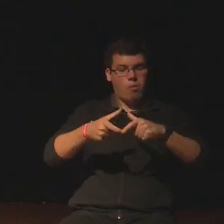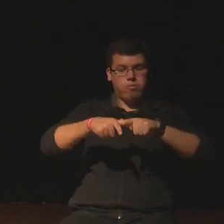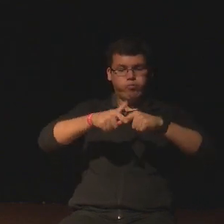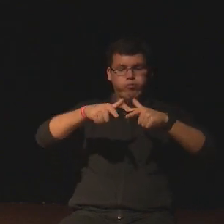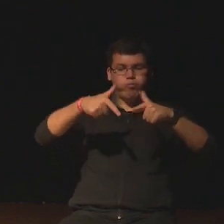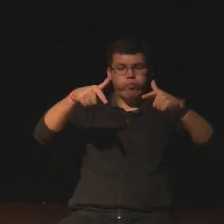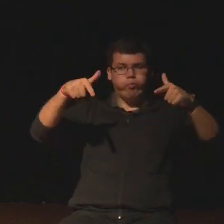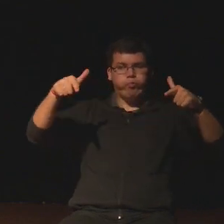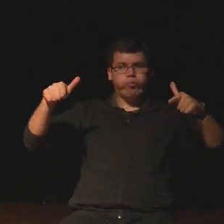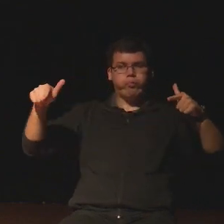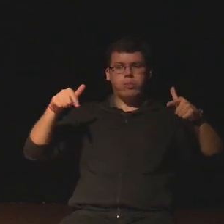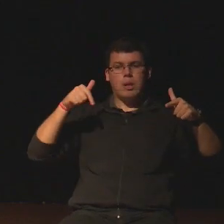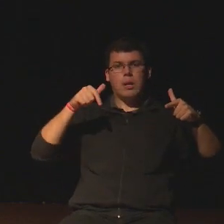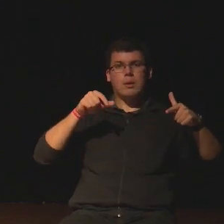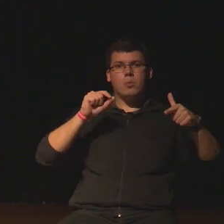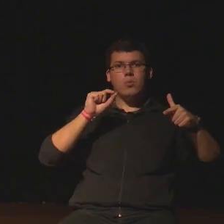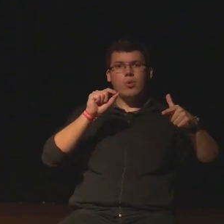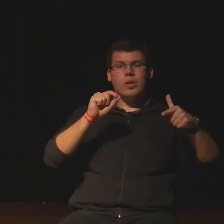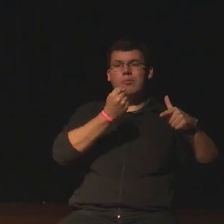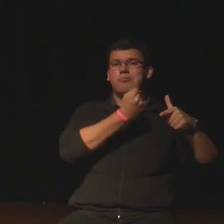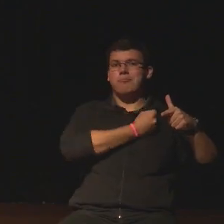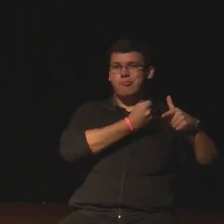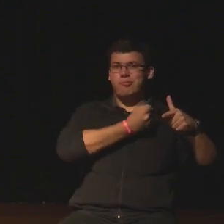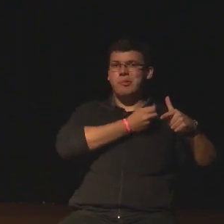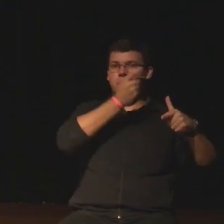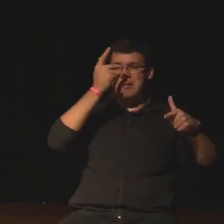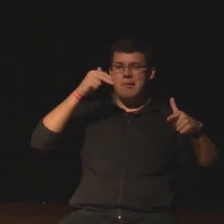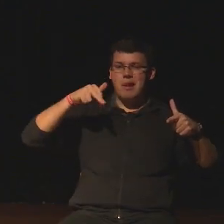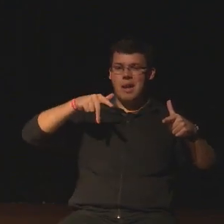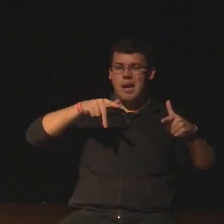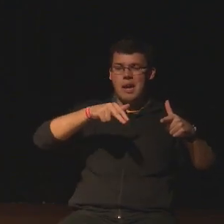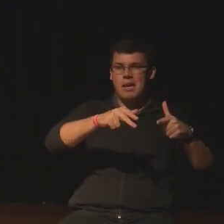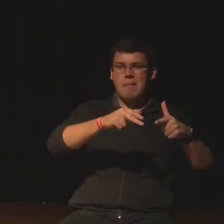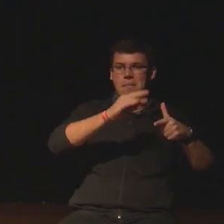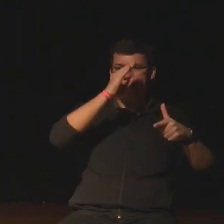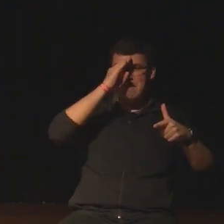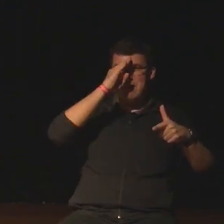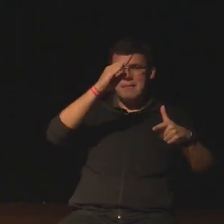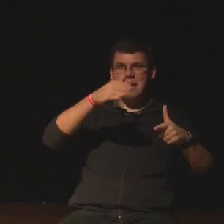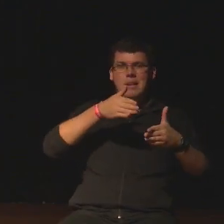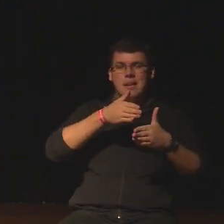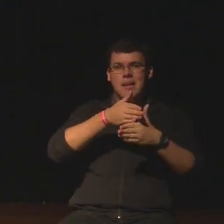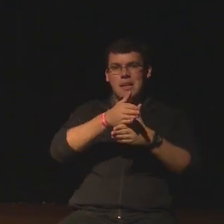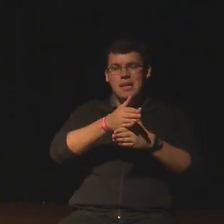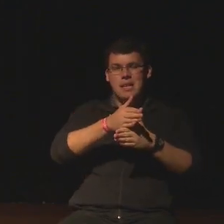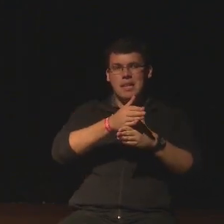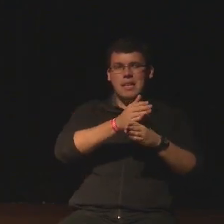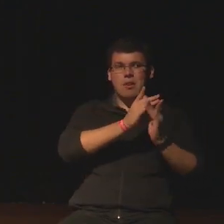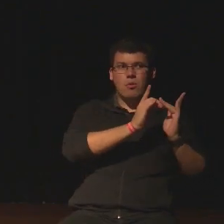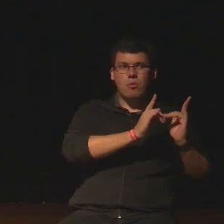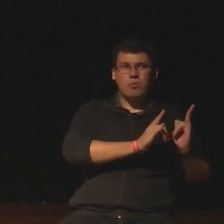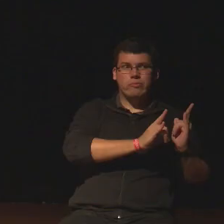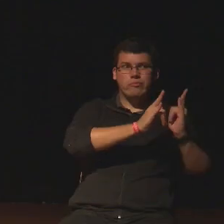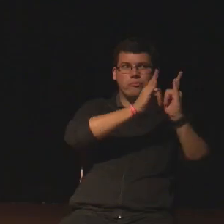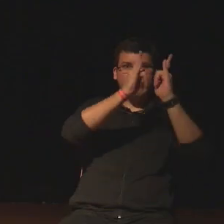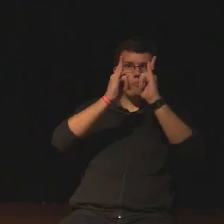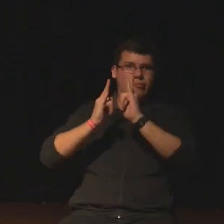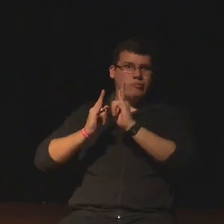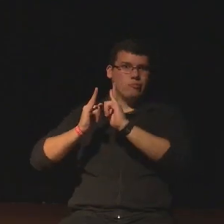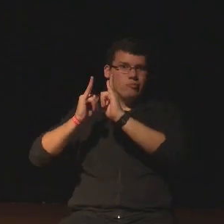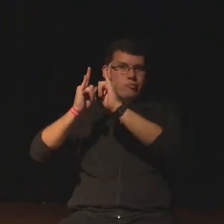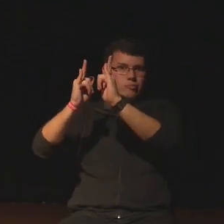do número de pedestres se concentrando no trecho entre os dois prédios por conta da abertura do